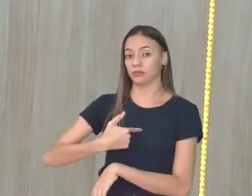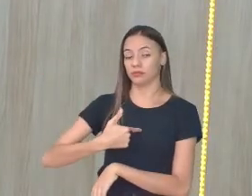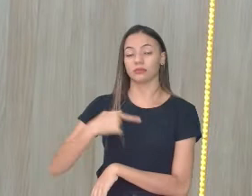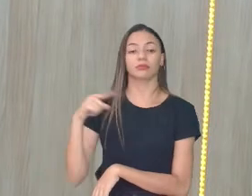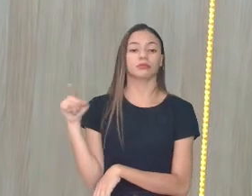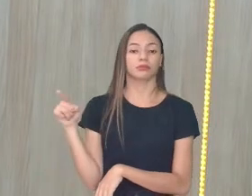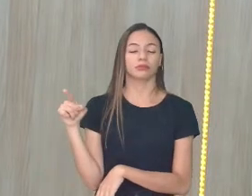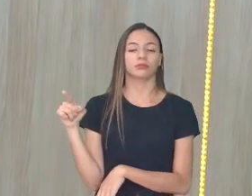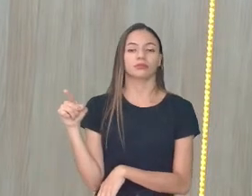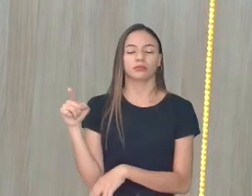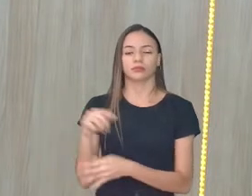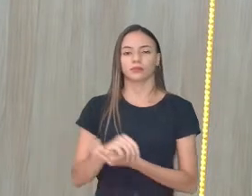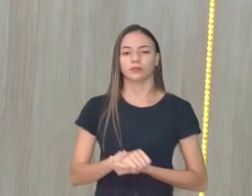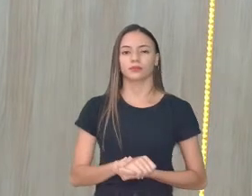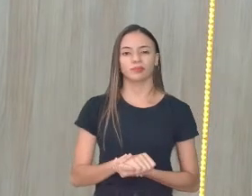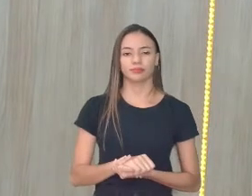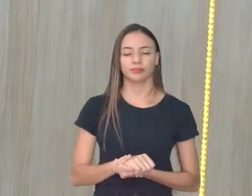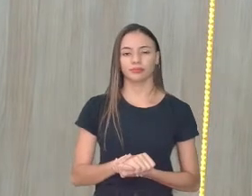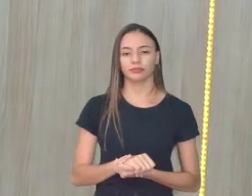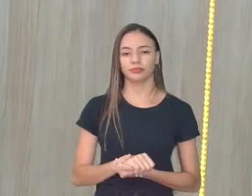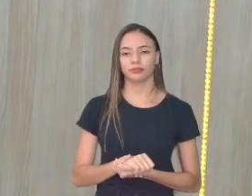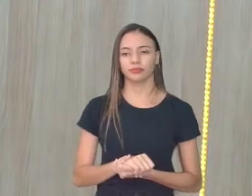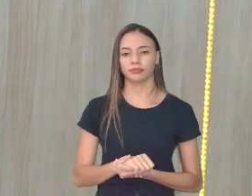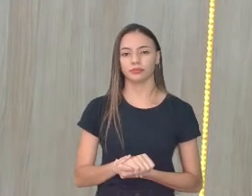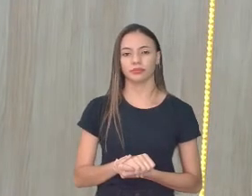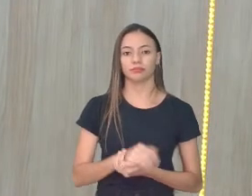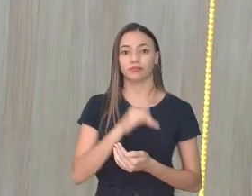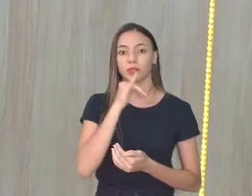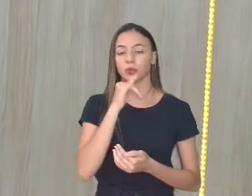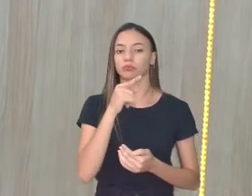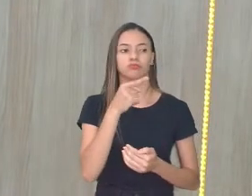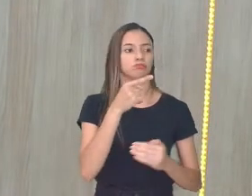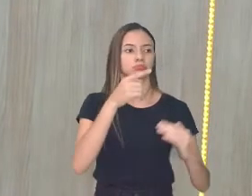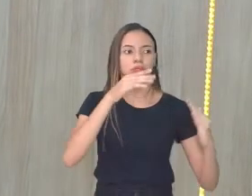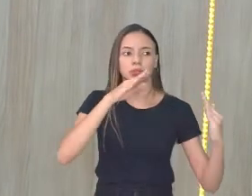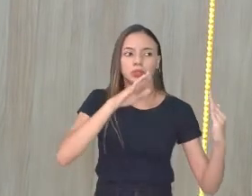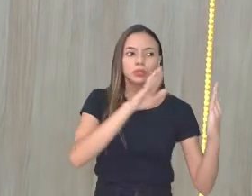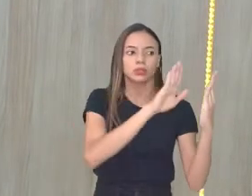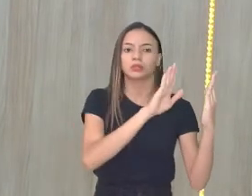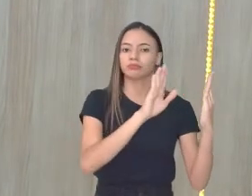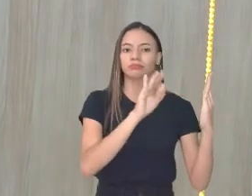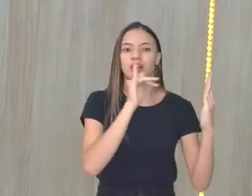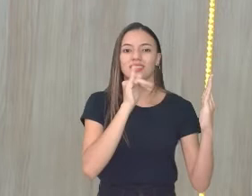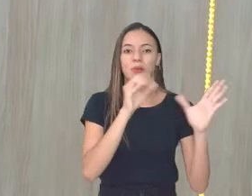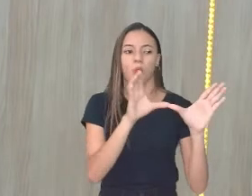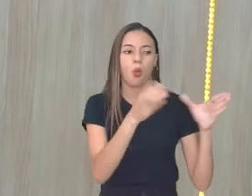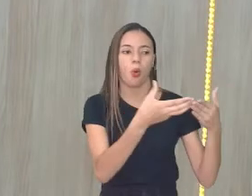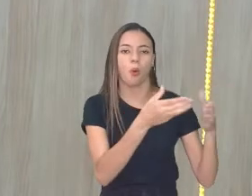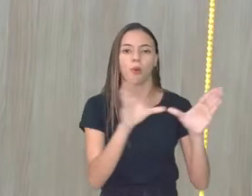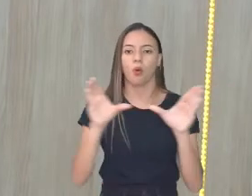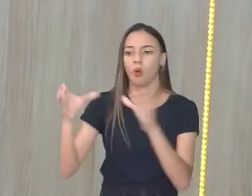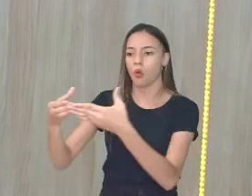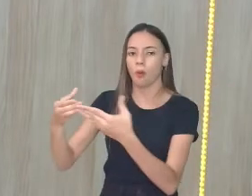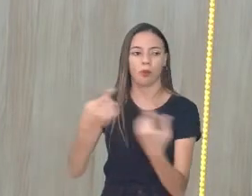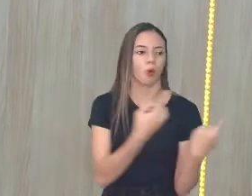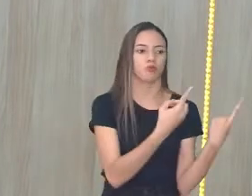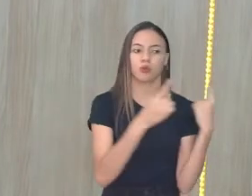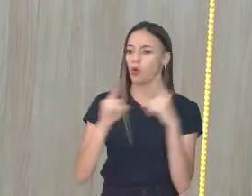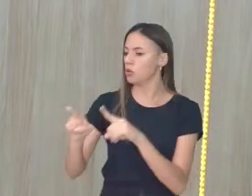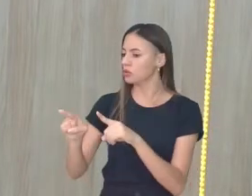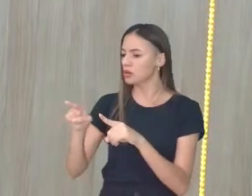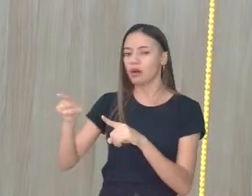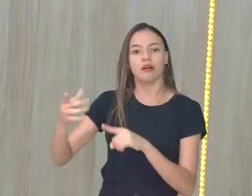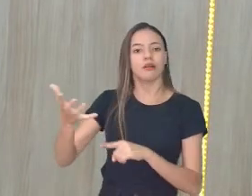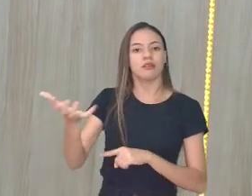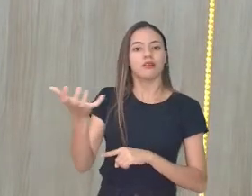ser colocado aí, né, contra a parede, né, e grupos de oposição vão tentar tomar o poder,